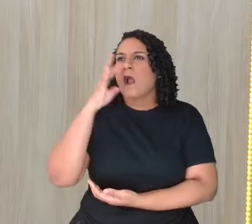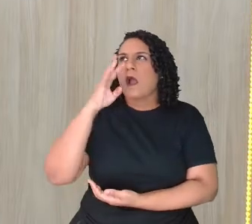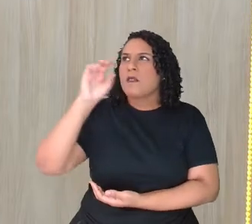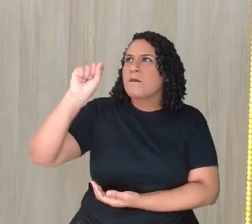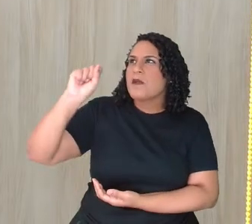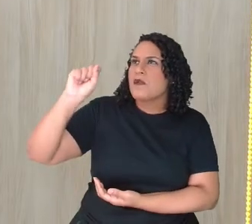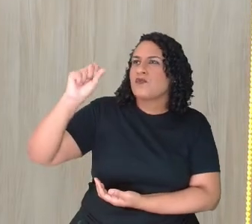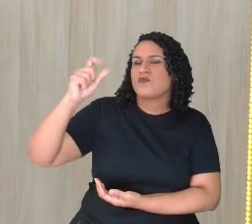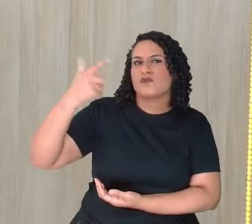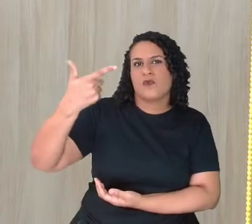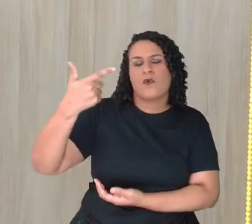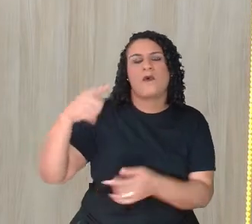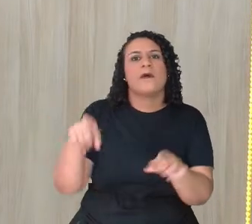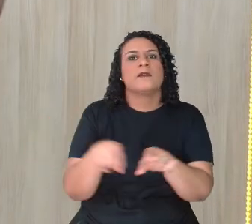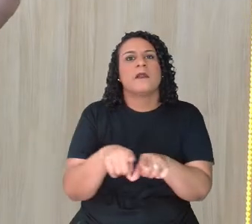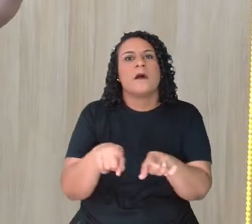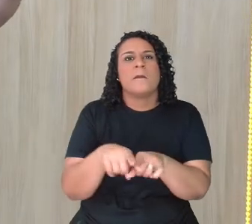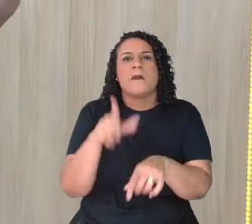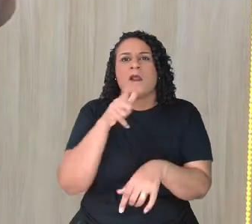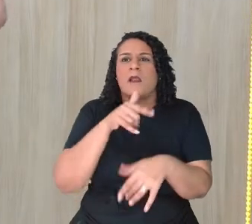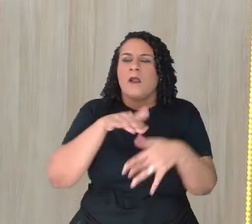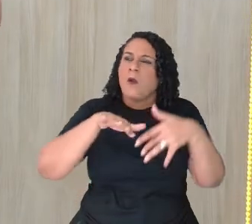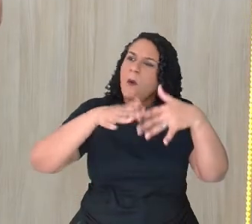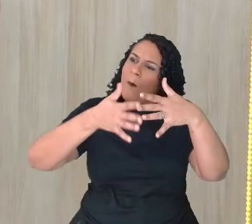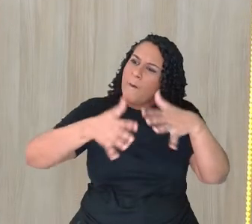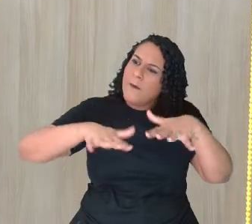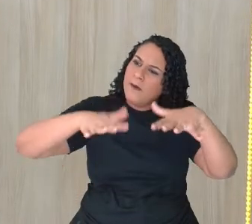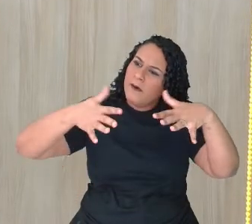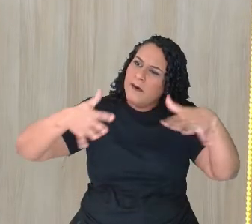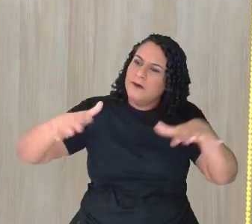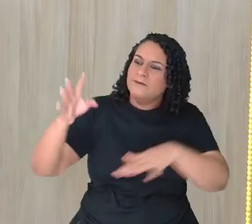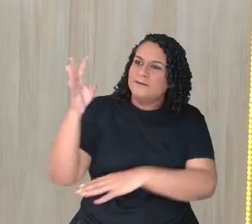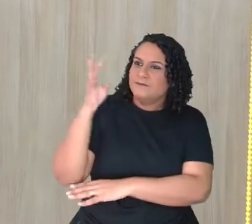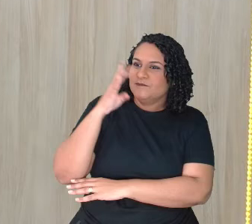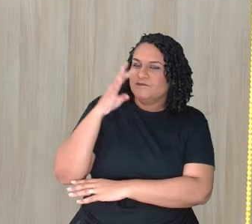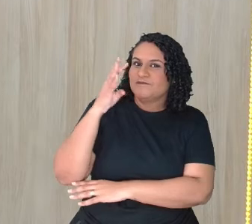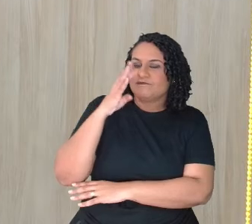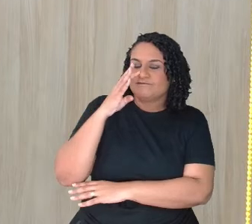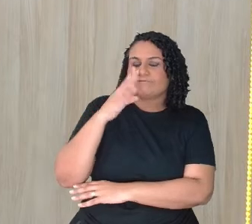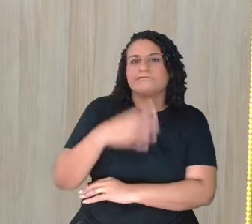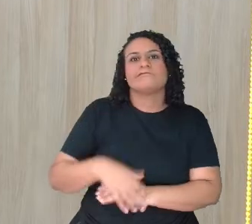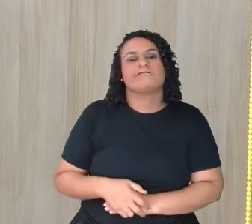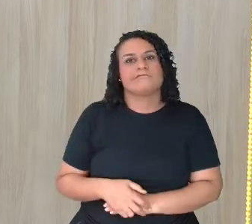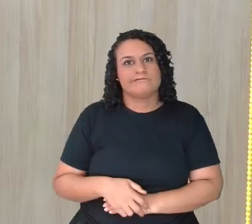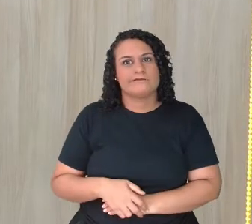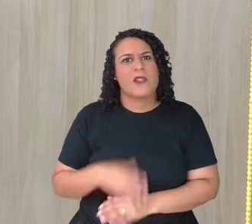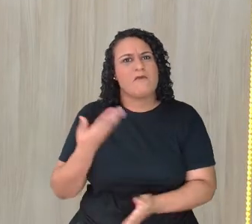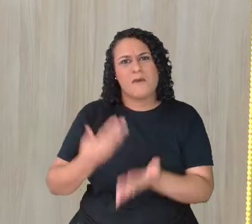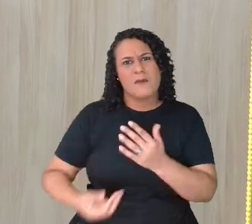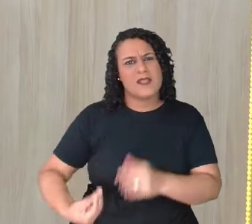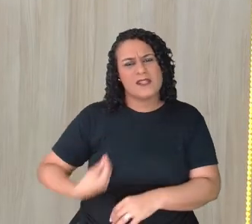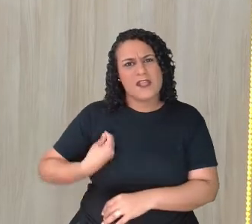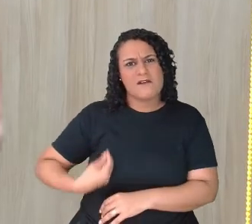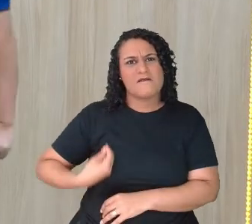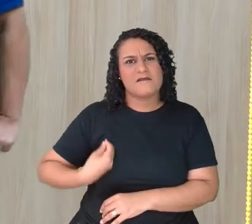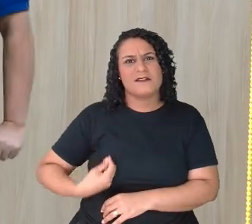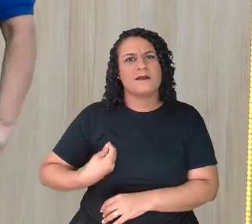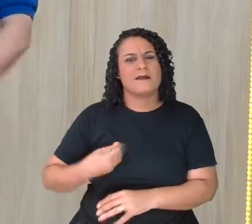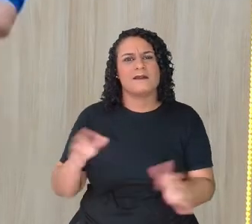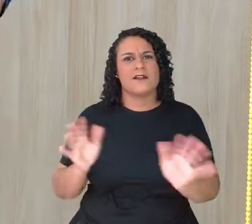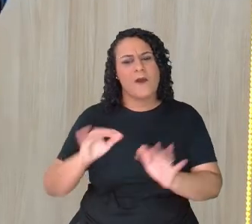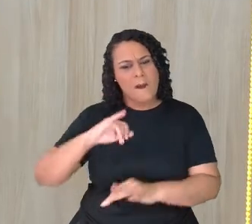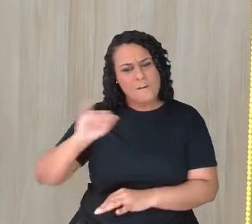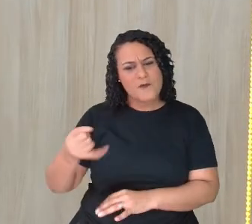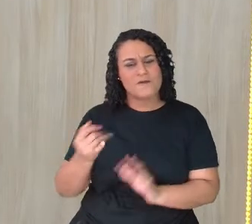sol, admire a imensidão do mar. Não deixe de viver sua vida com tudo que ela tem no dia de hoje.